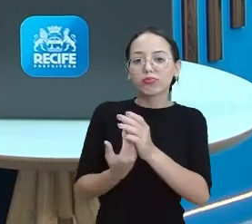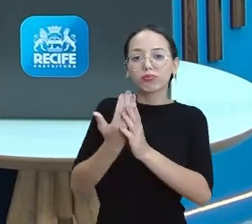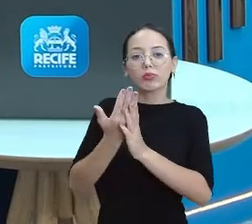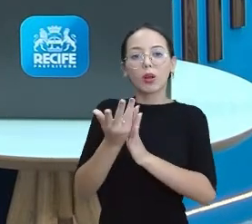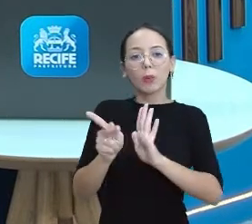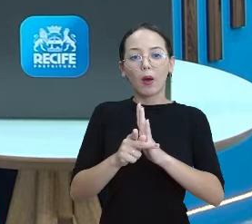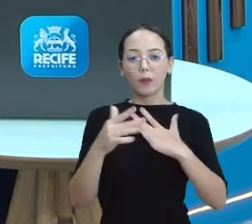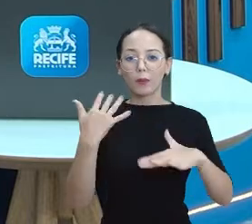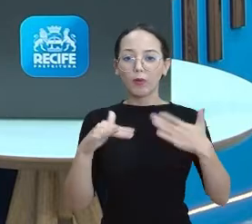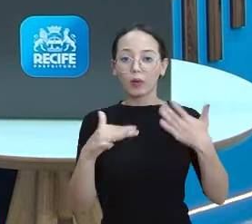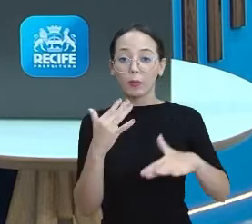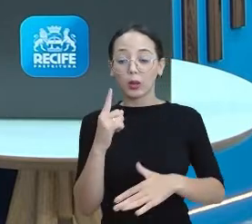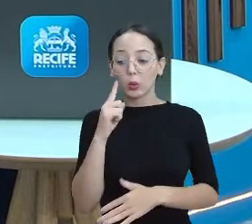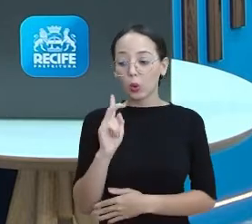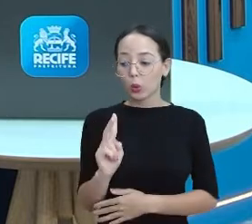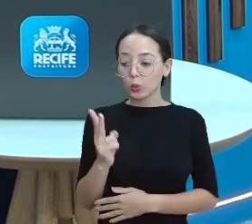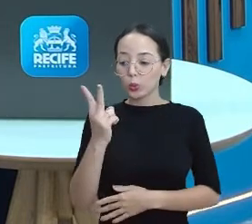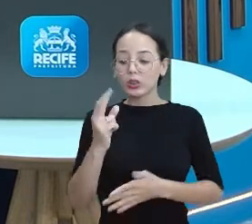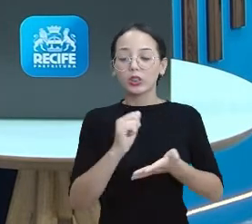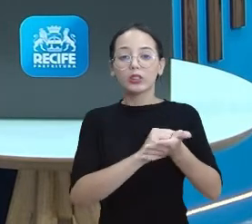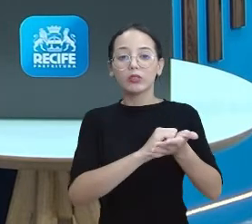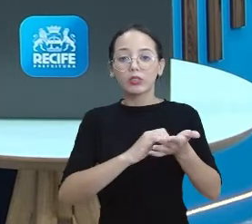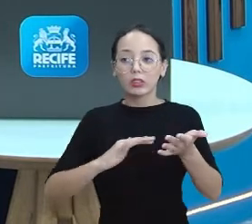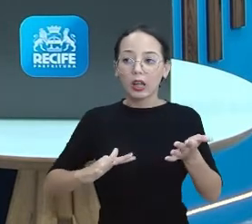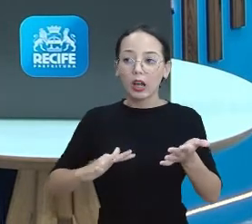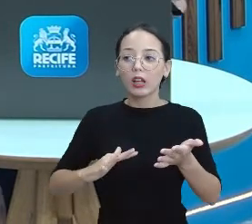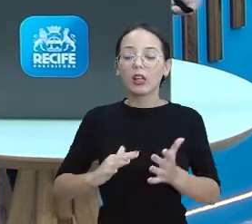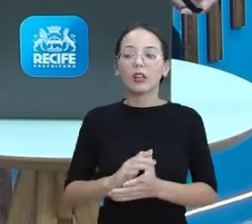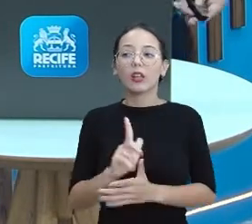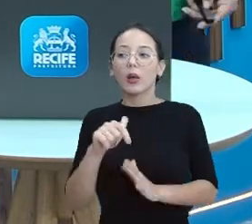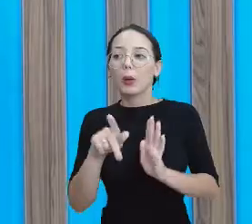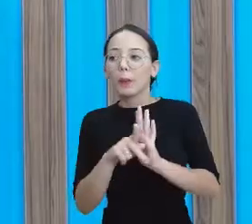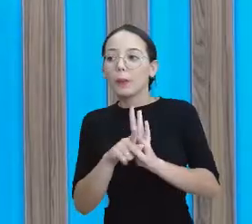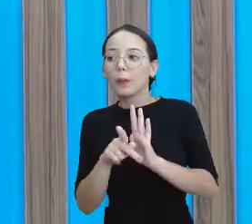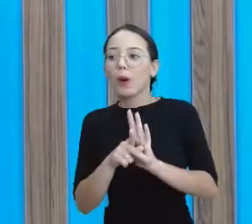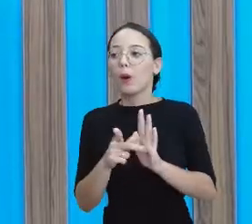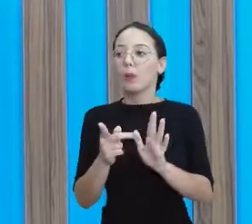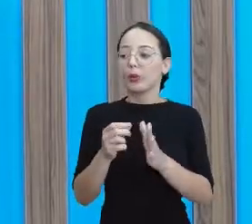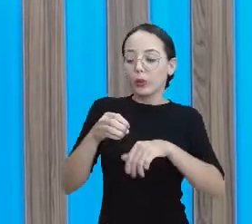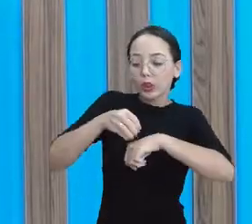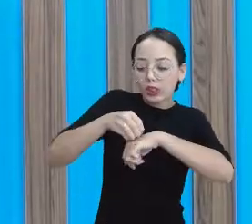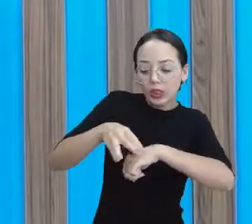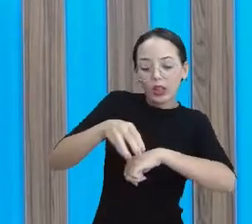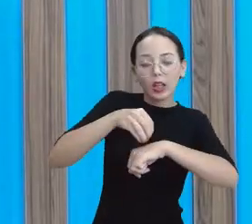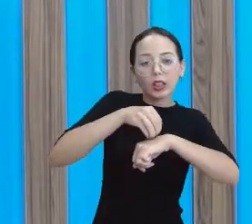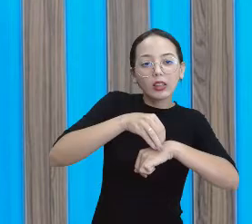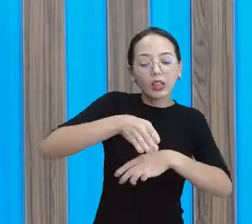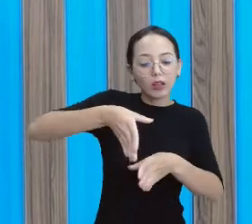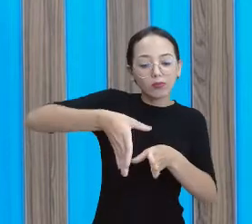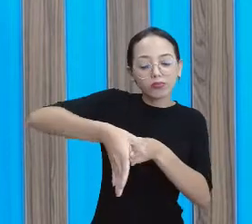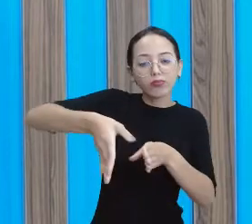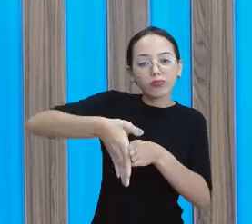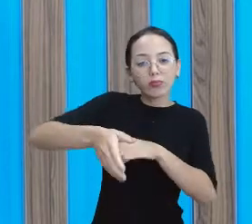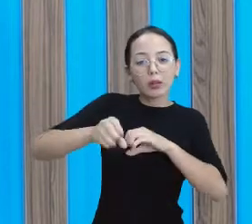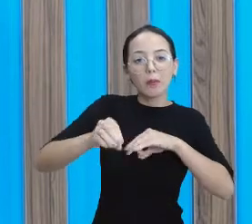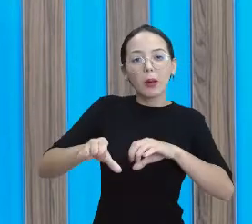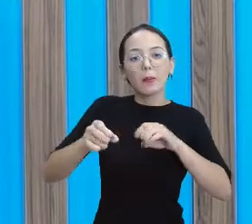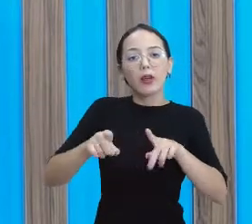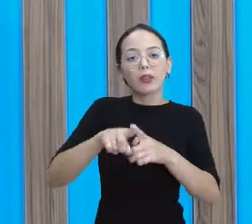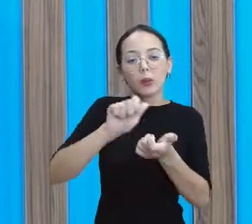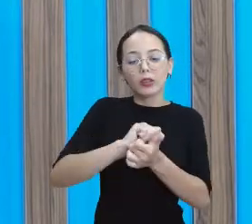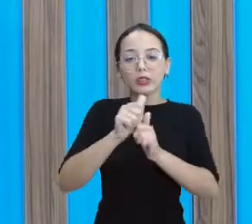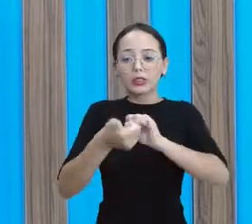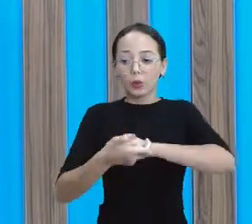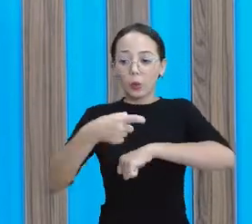ação. Essas duas atividades, se bem acompanhadas, se com as dicas, se com as orientações e com a adequação